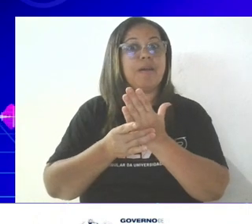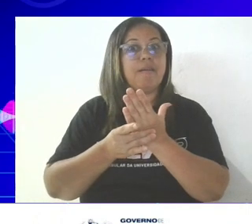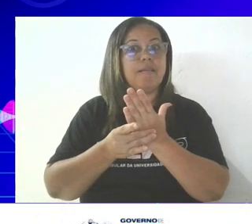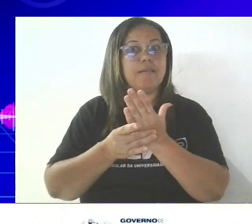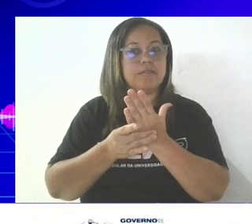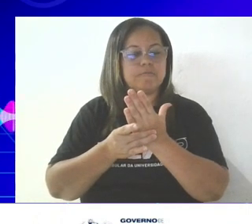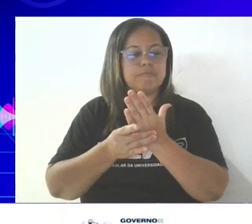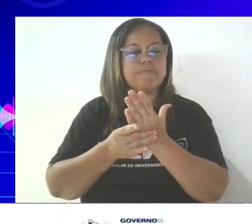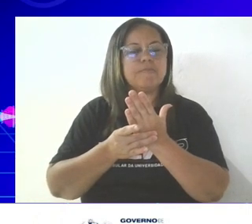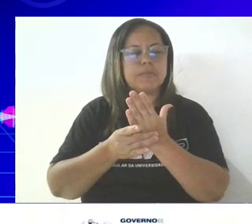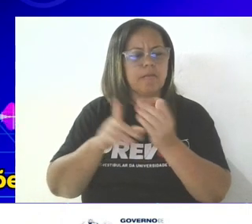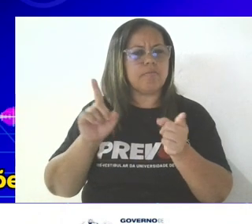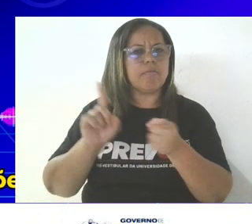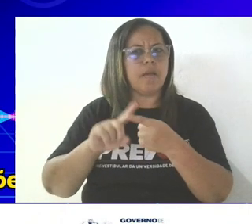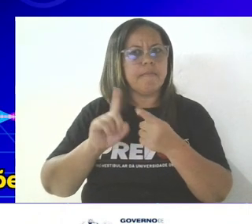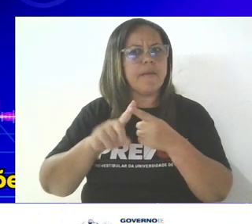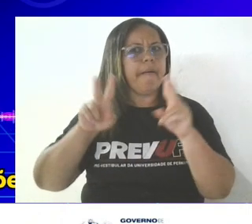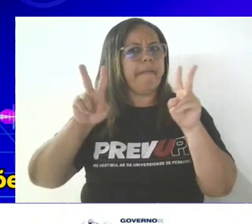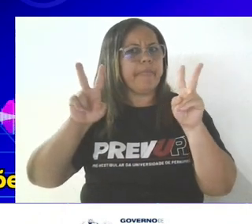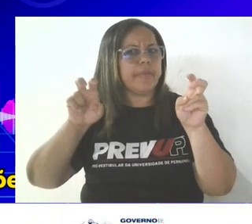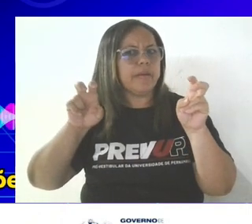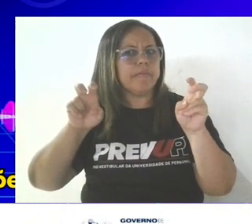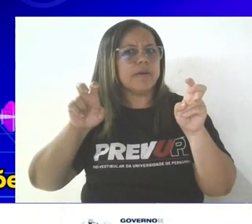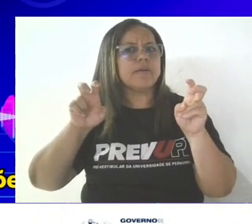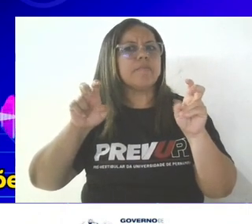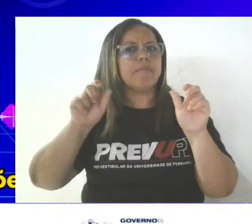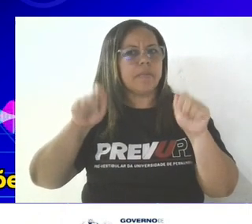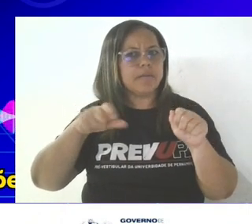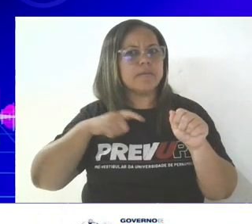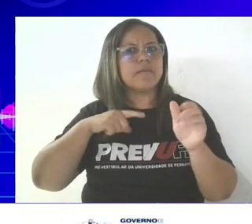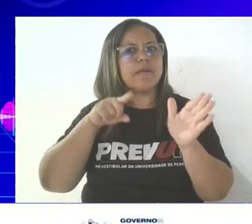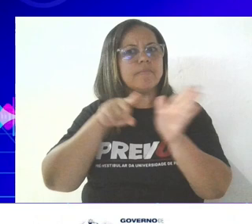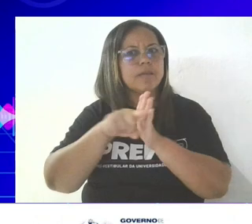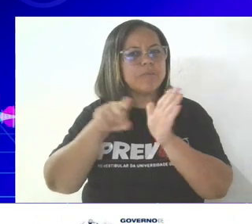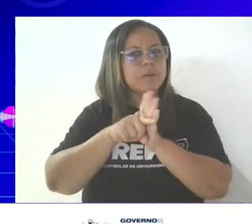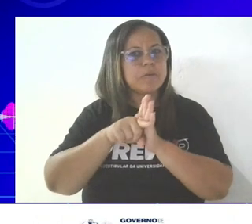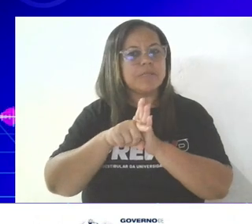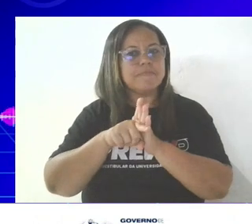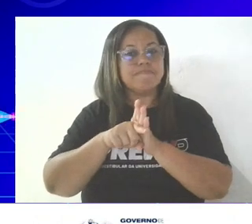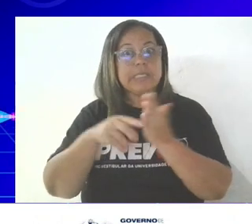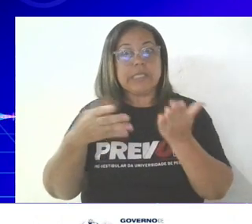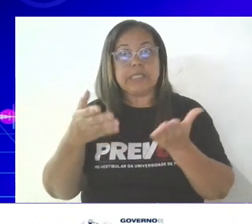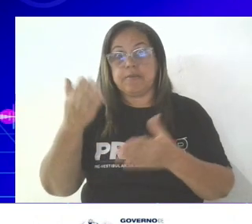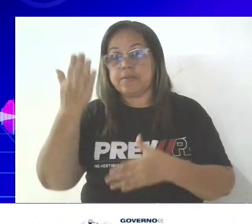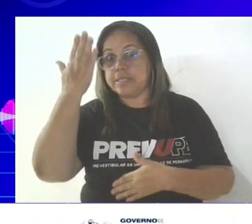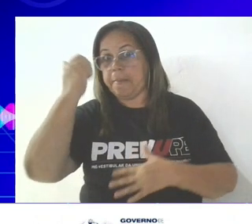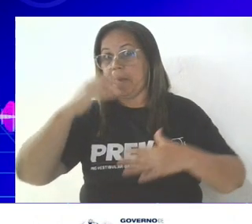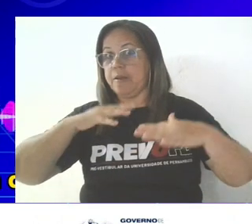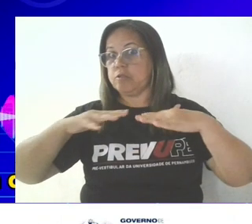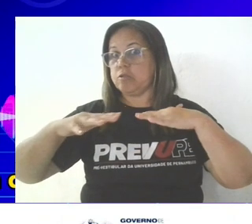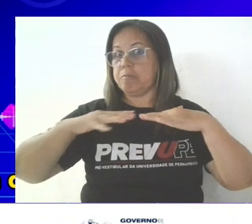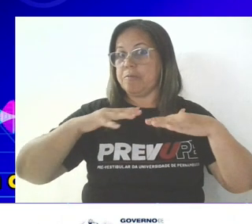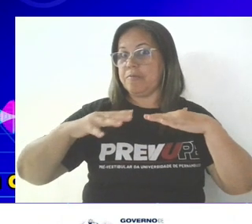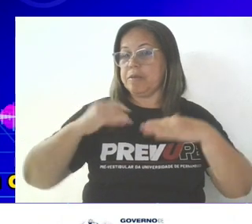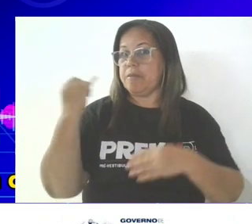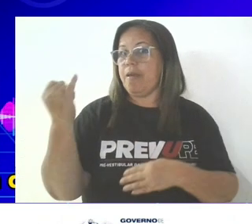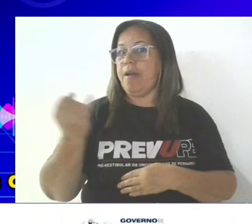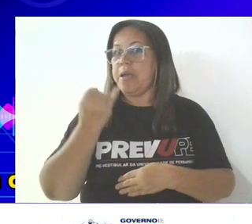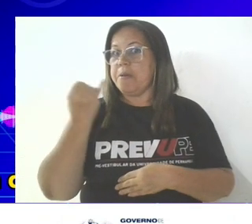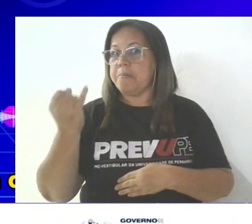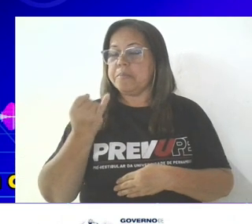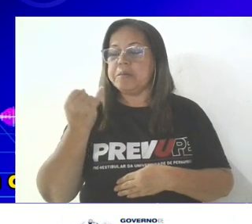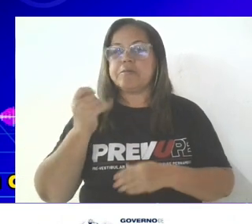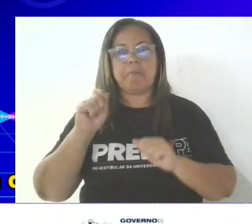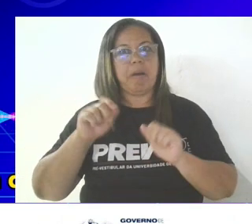como escola literária também é um tema que pode putar Nas questões então Eh saber sobre o movimento é show de e